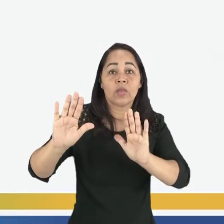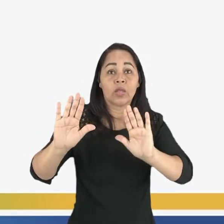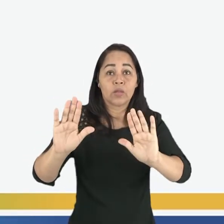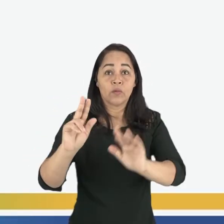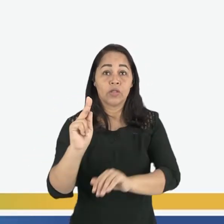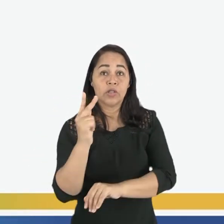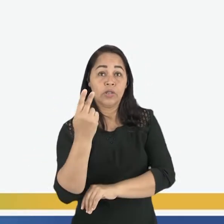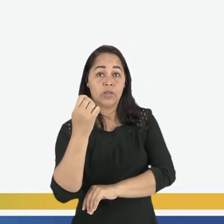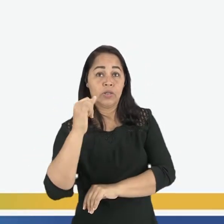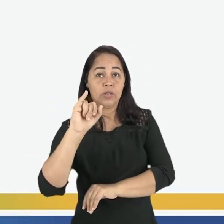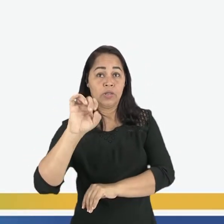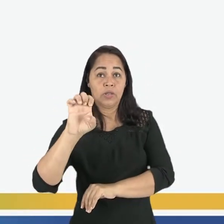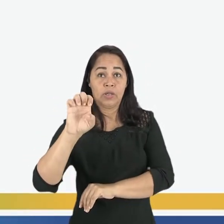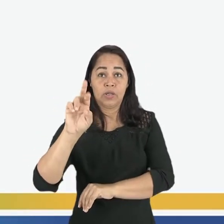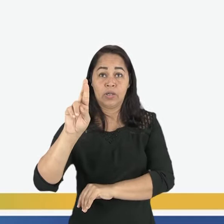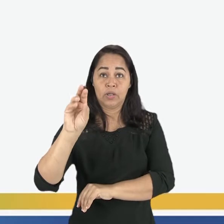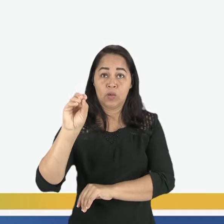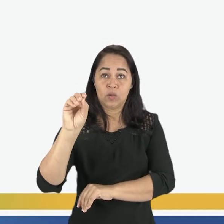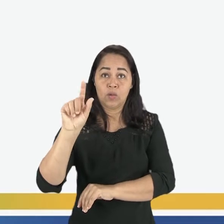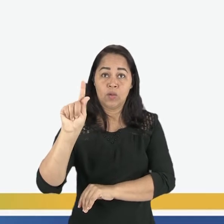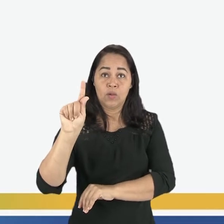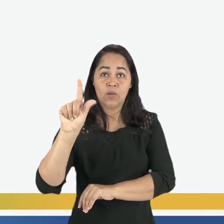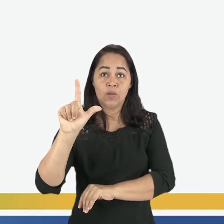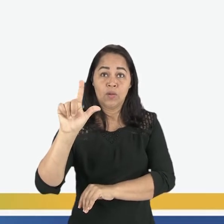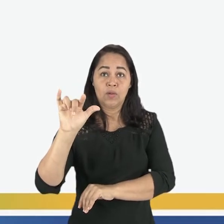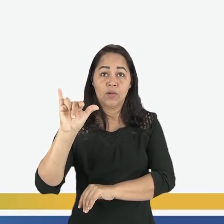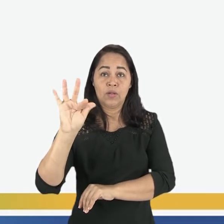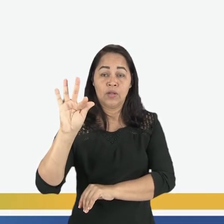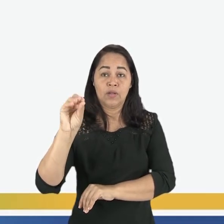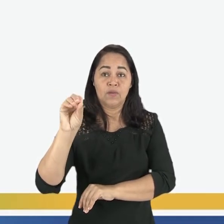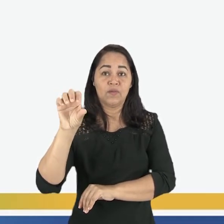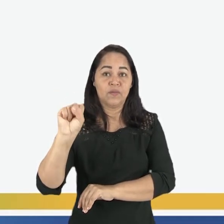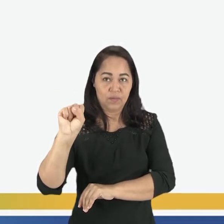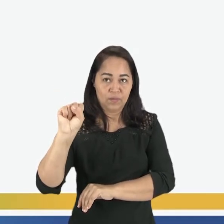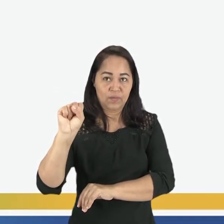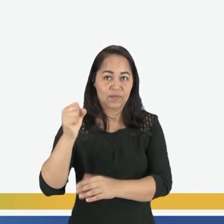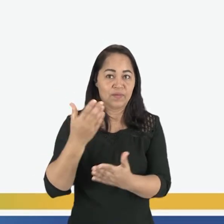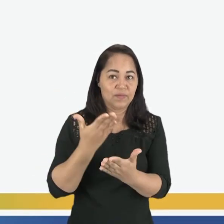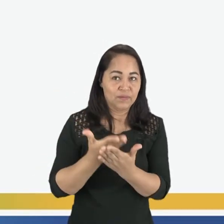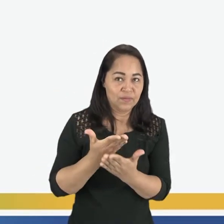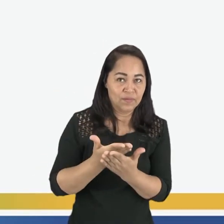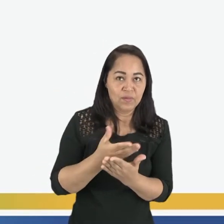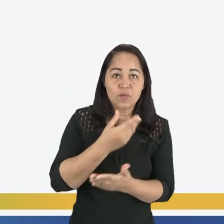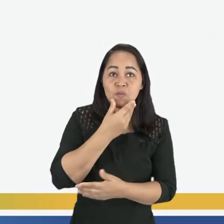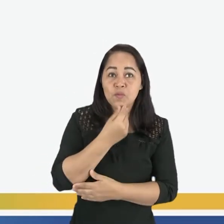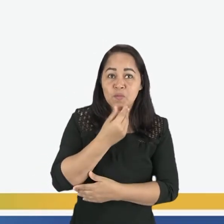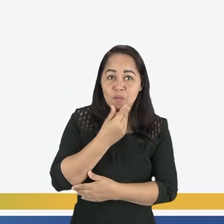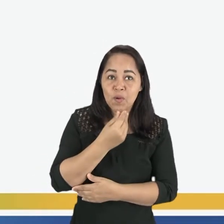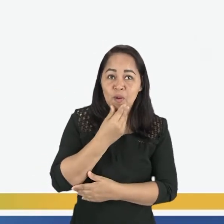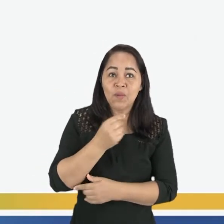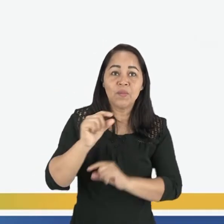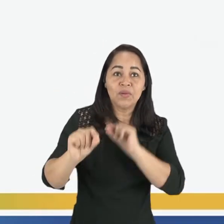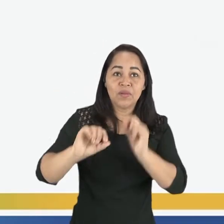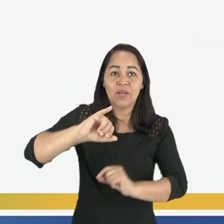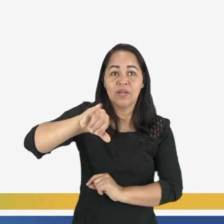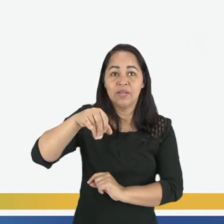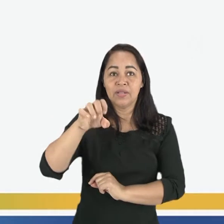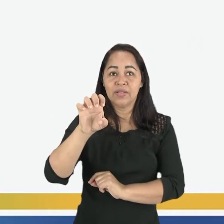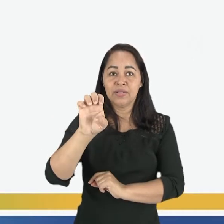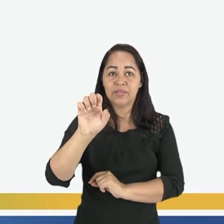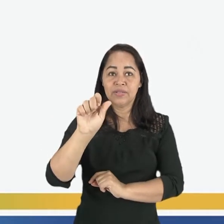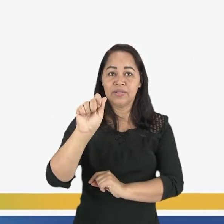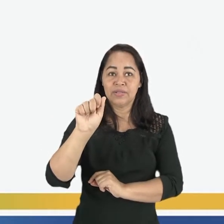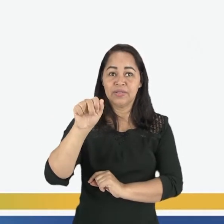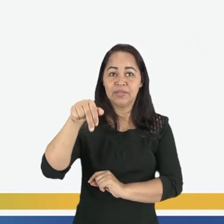foram decifrados no século XIX pelo estudioso francês Jean-François Champollion, a partir